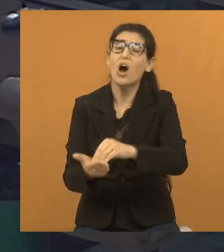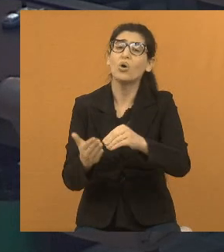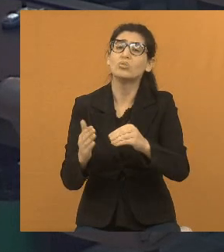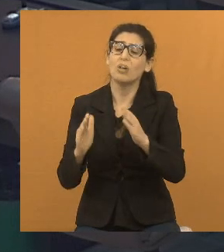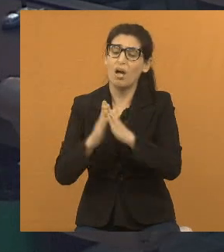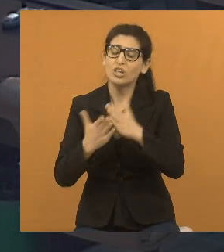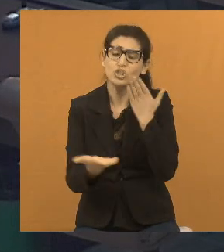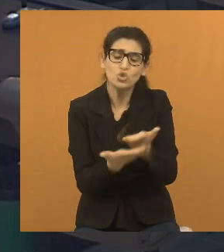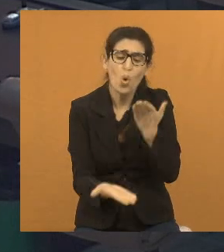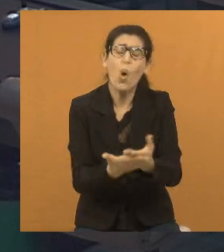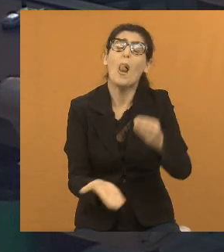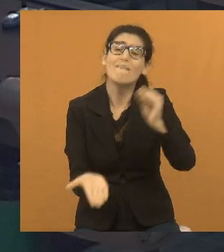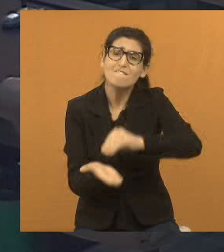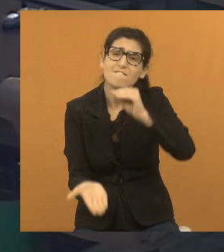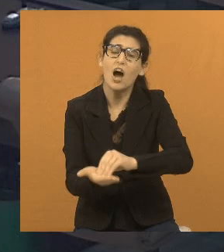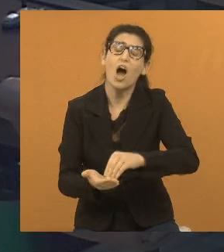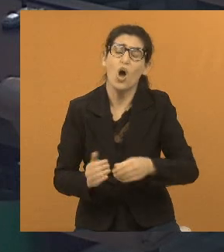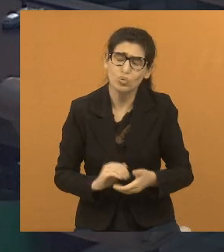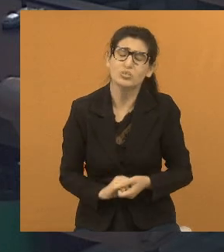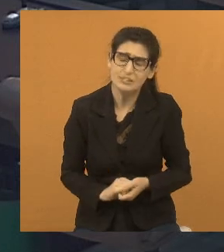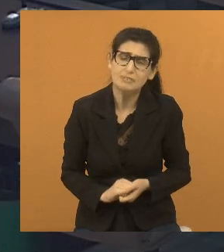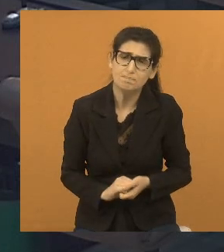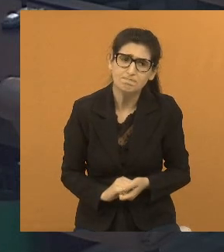Quem é